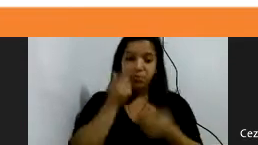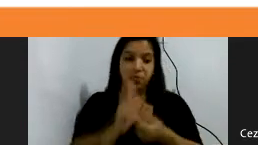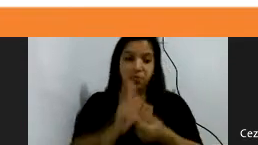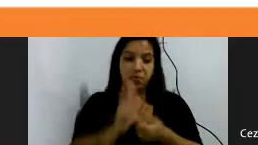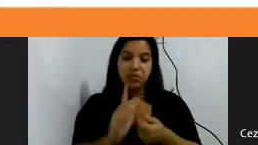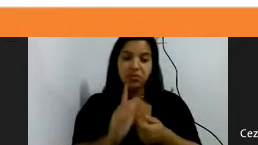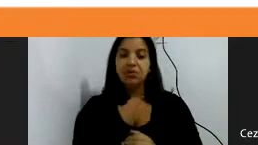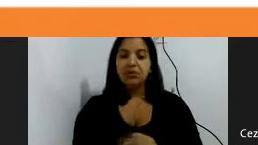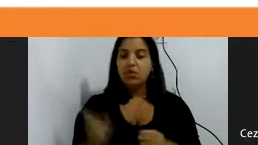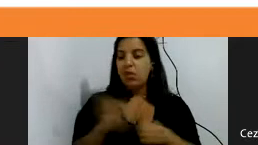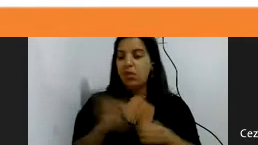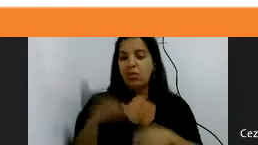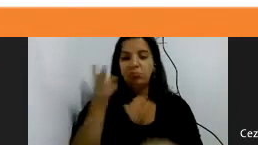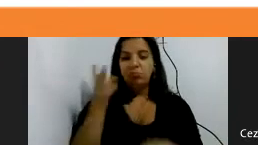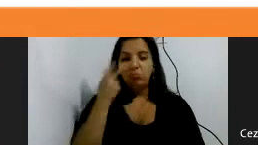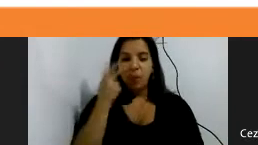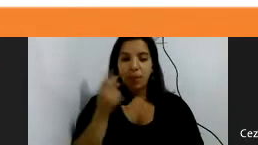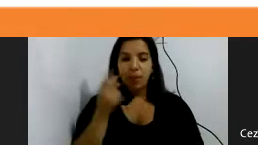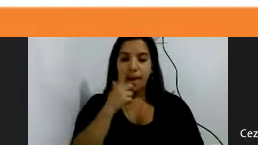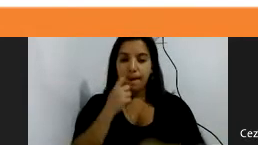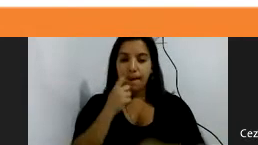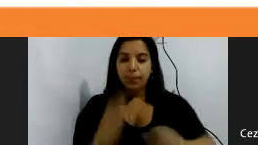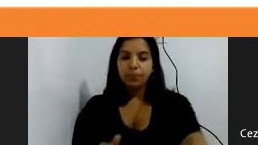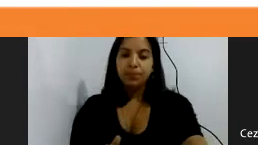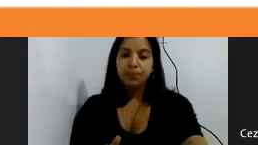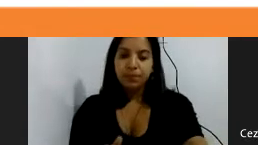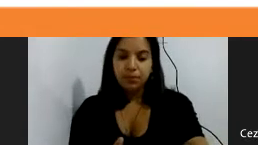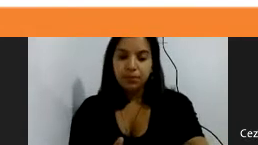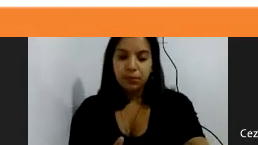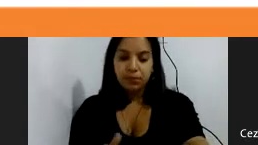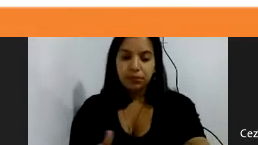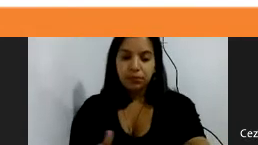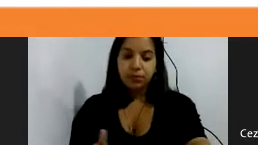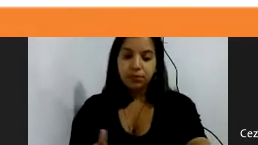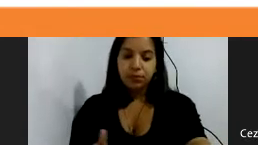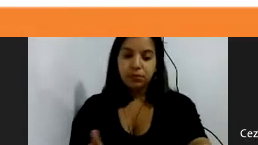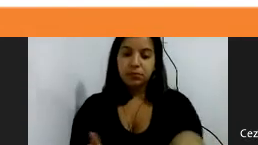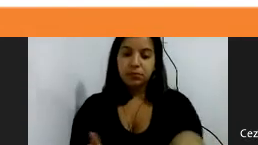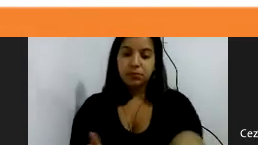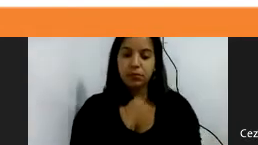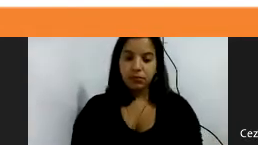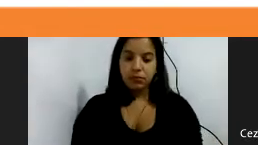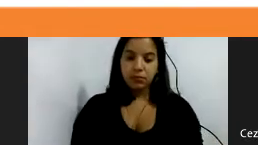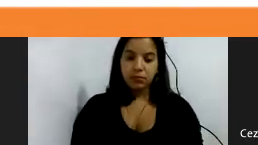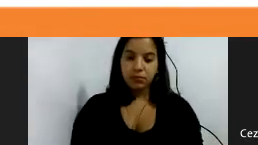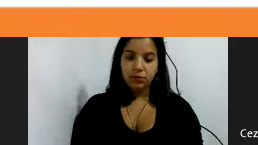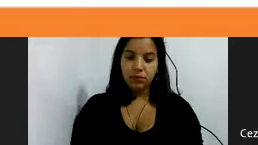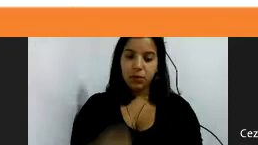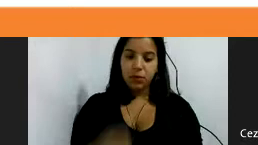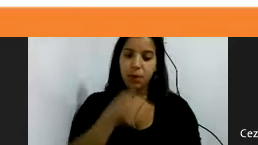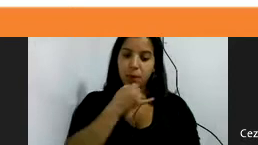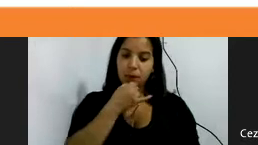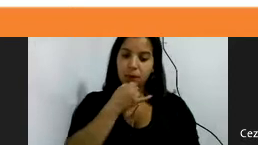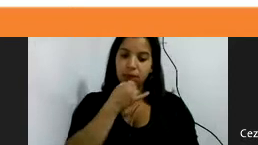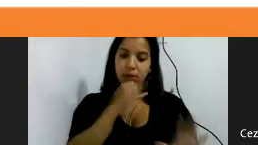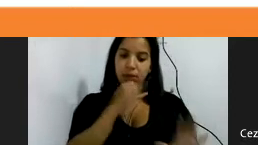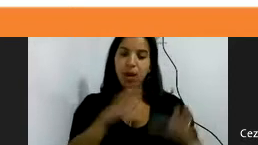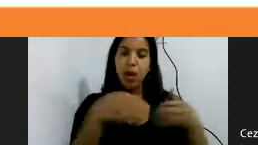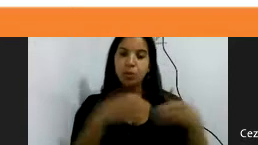se restaura. Então, o volume intravascular, então é o volume que a gente tem dos